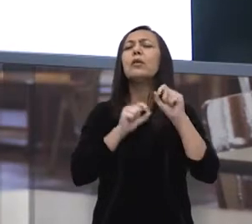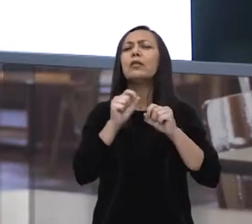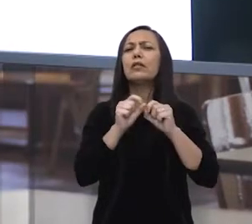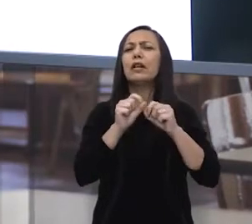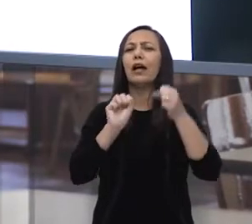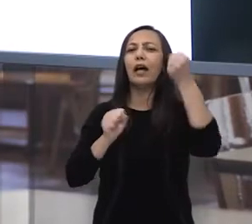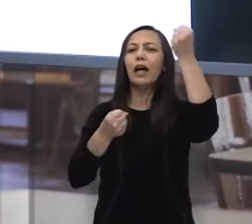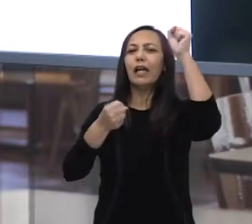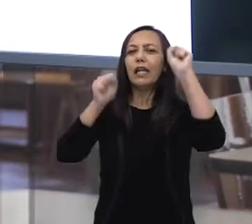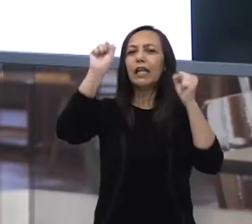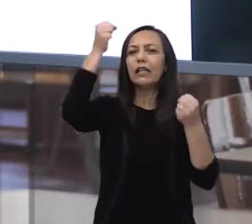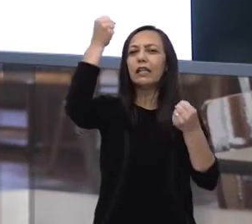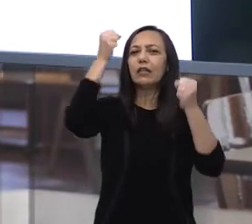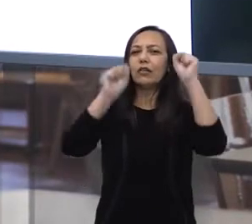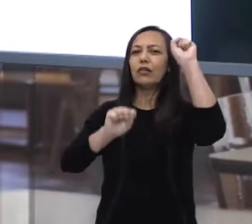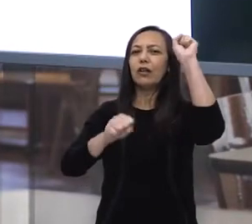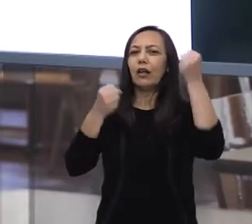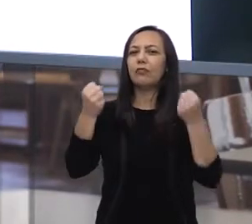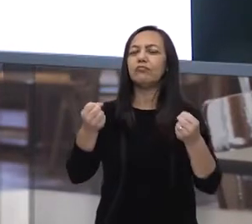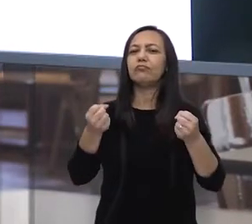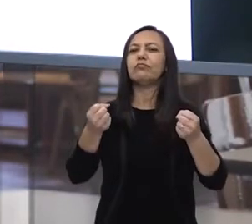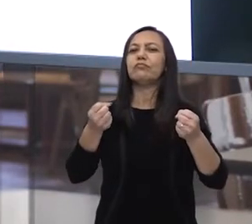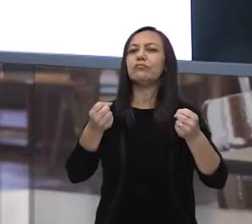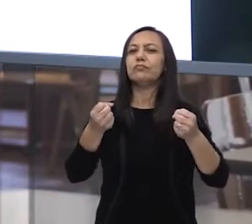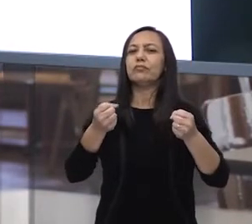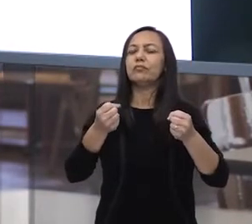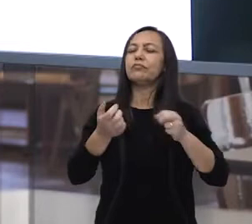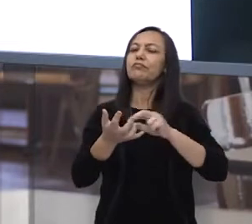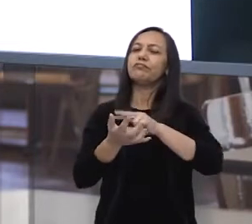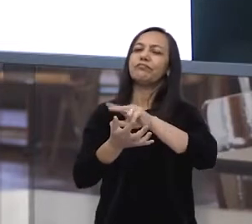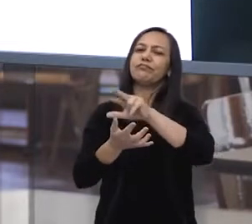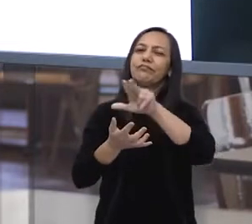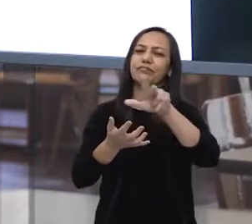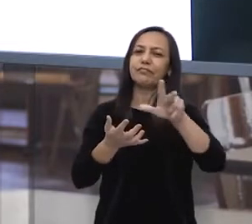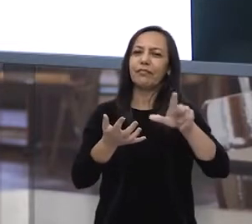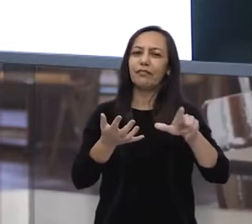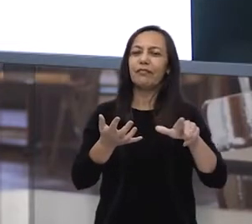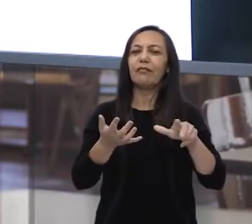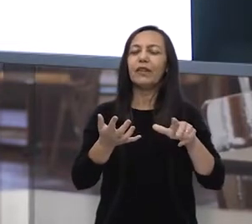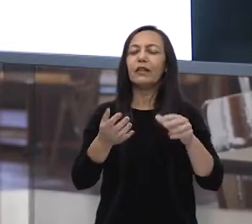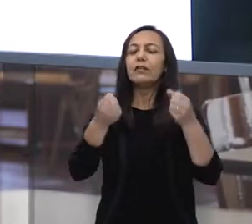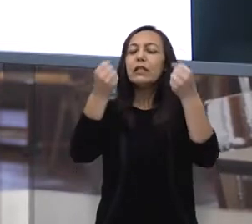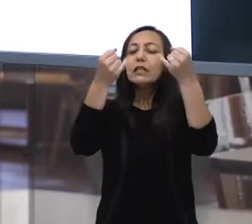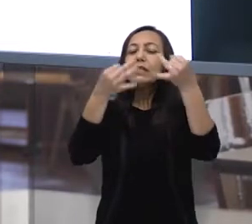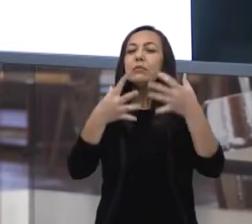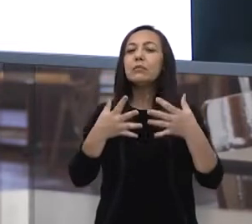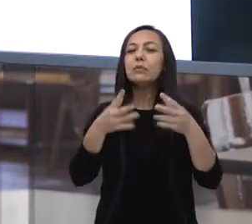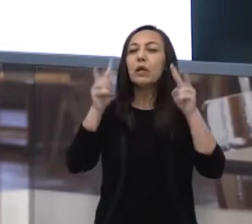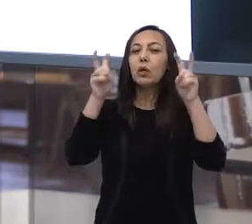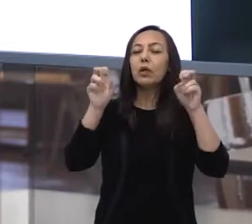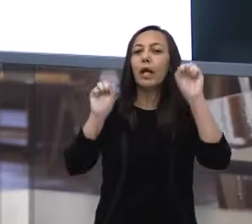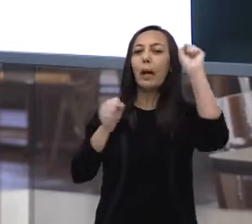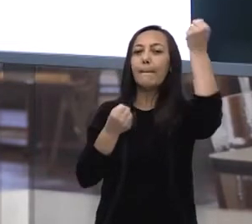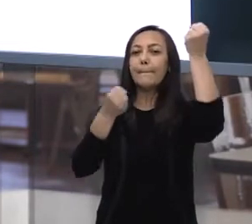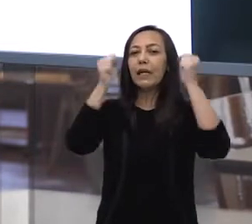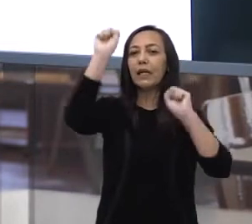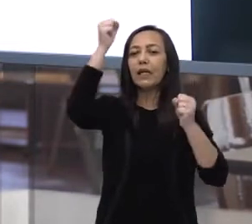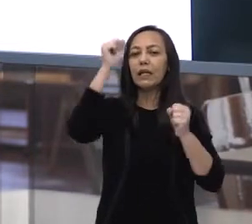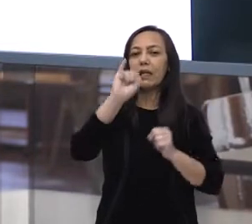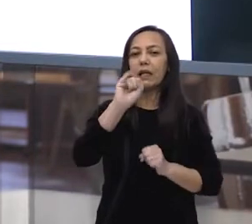é Indústria e Industrialização Brasileira. Quando a gente fala de indústria